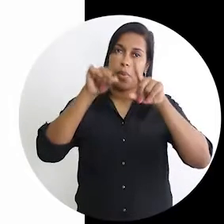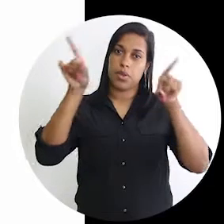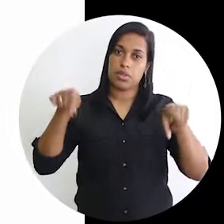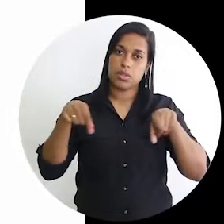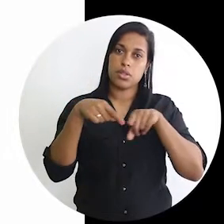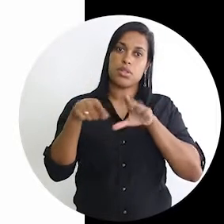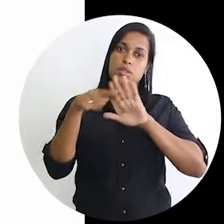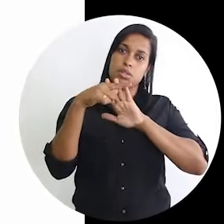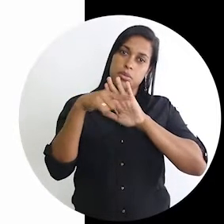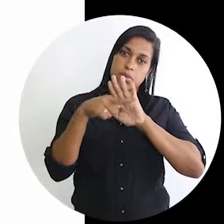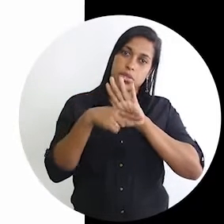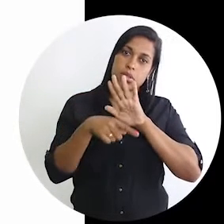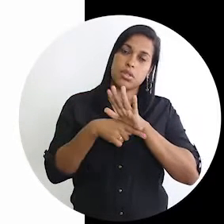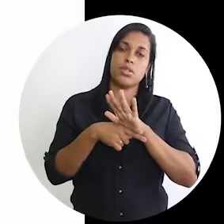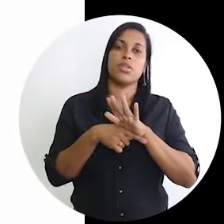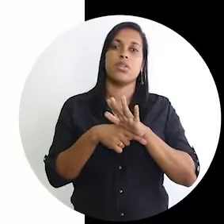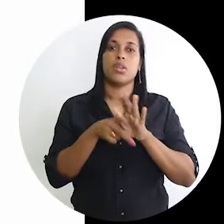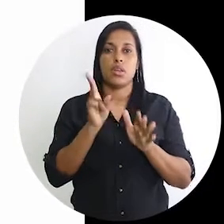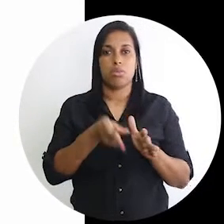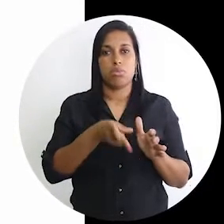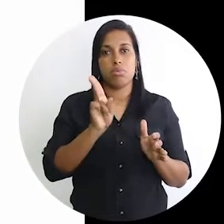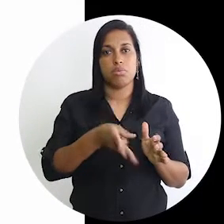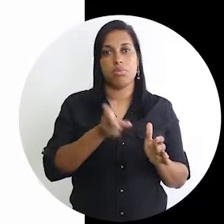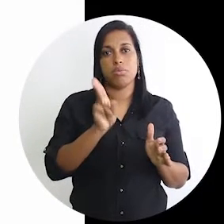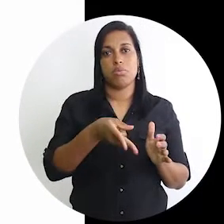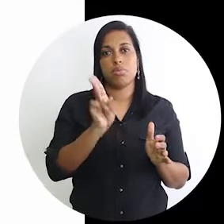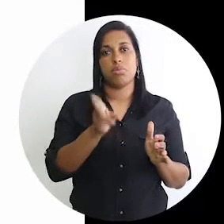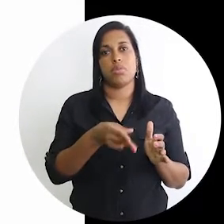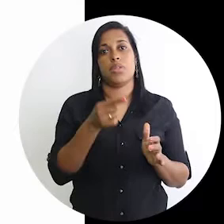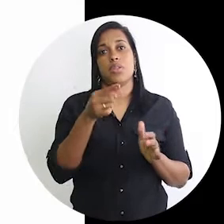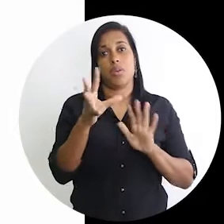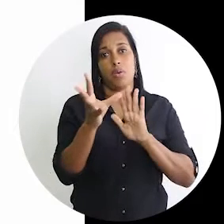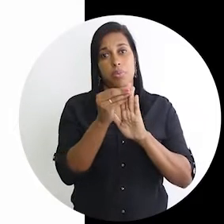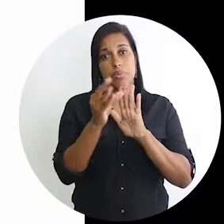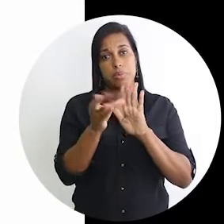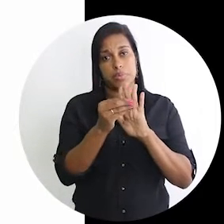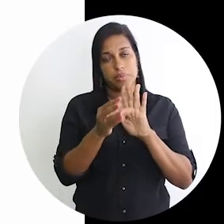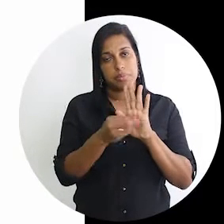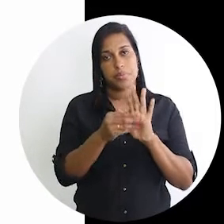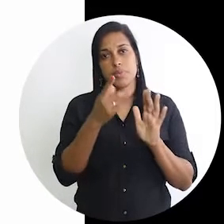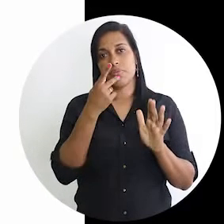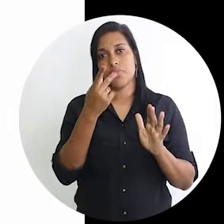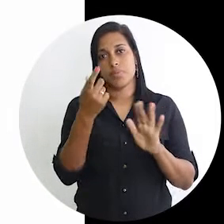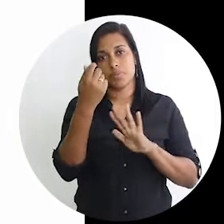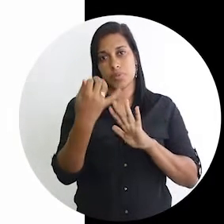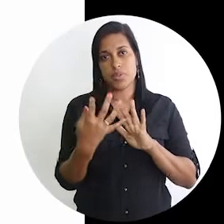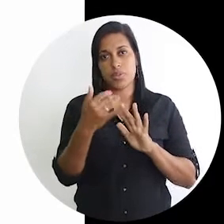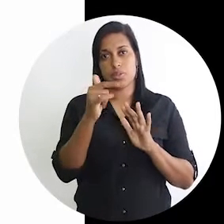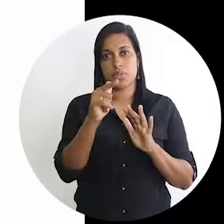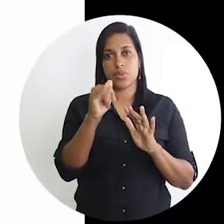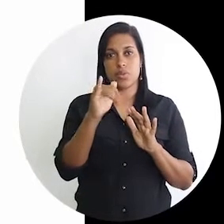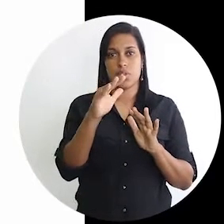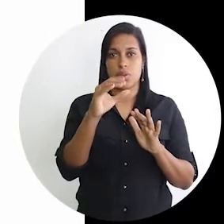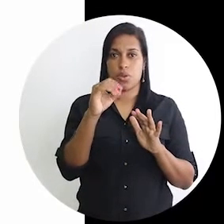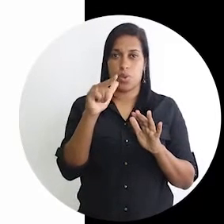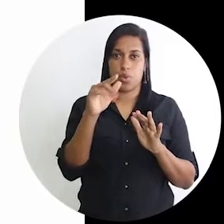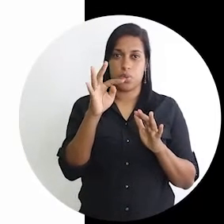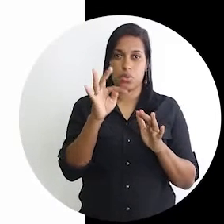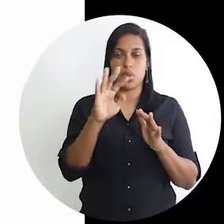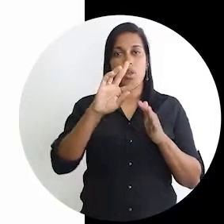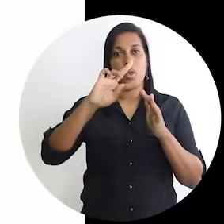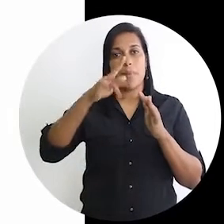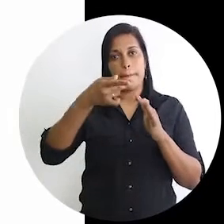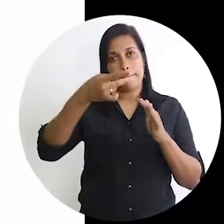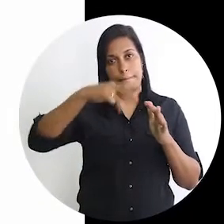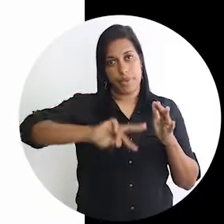tabelinha das propriedades que a gente seta no nosso componente, e a gente pode dizer aqui, ó, se o layout está below, se um componente está